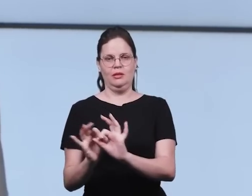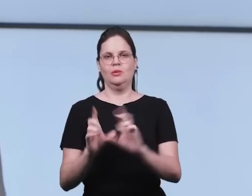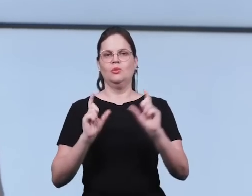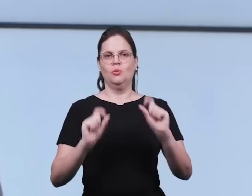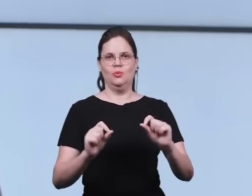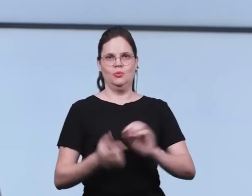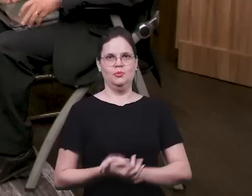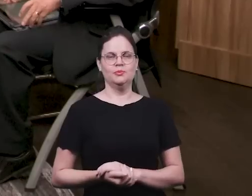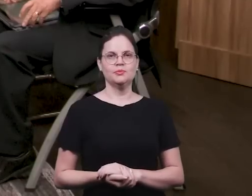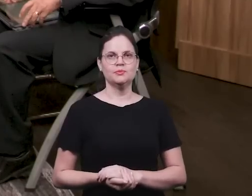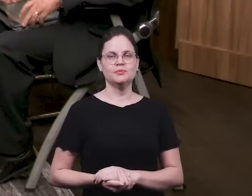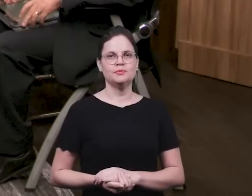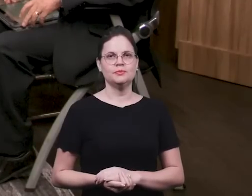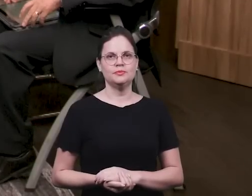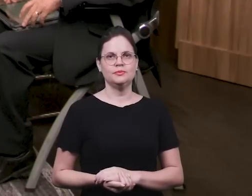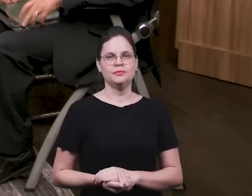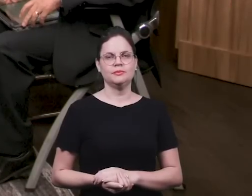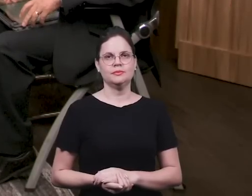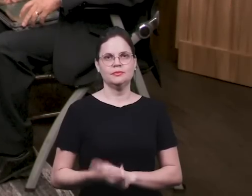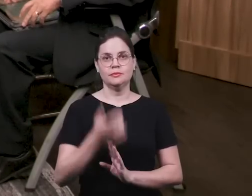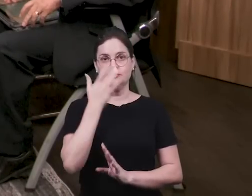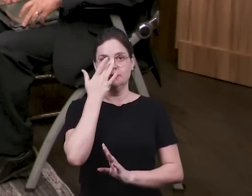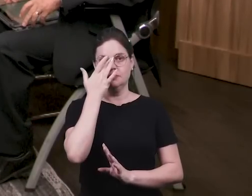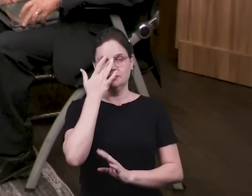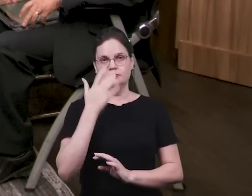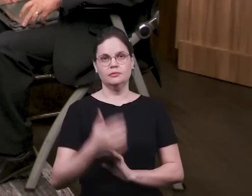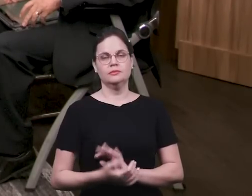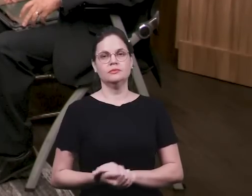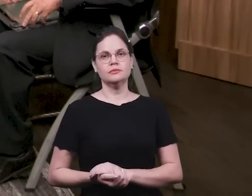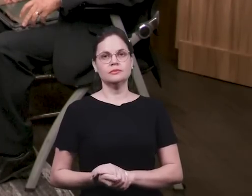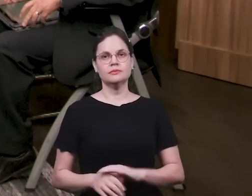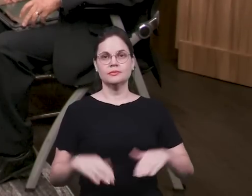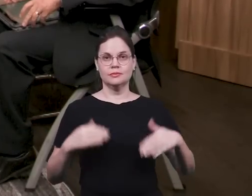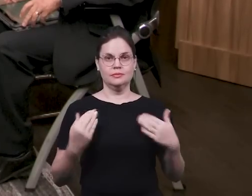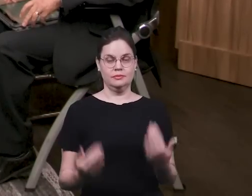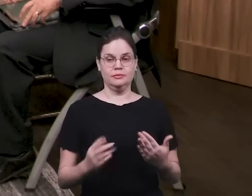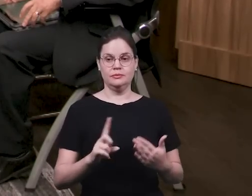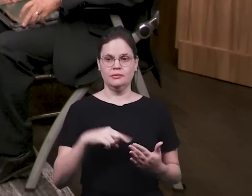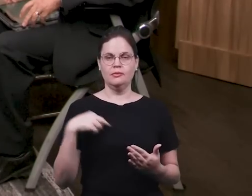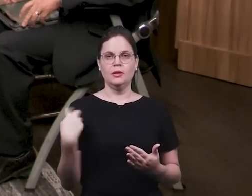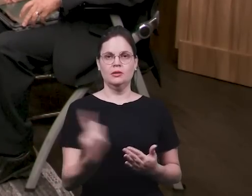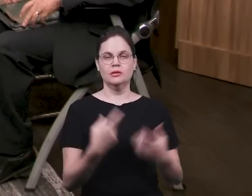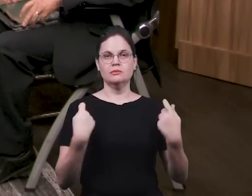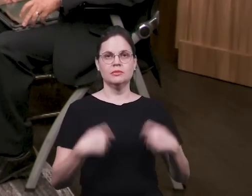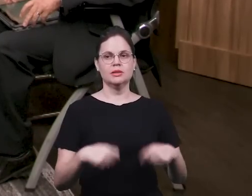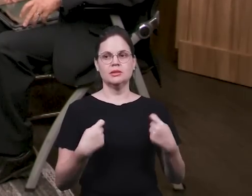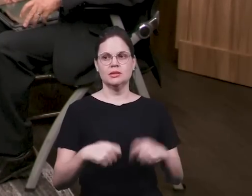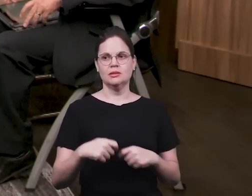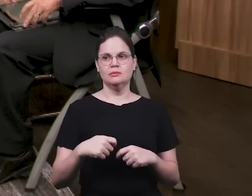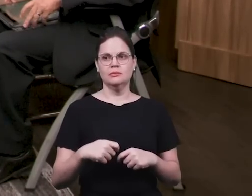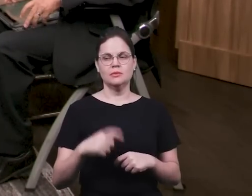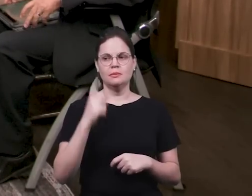vamos abordar hoje. Bem, inicialmente, nós temos que abordar a